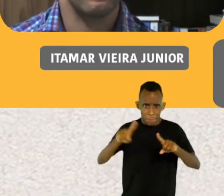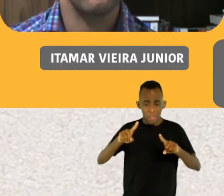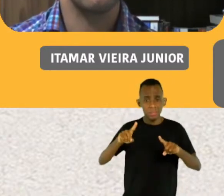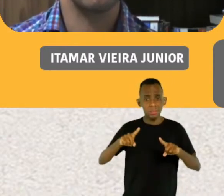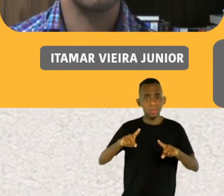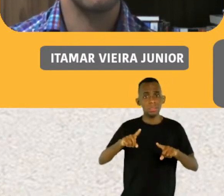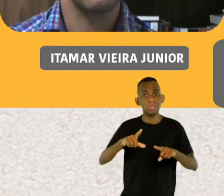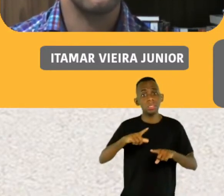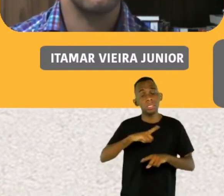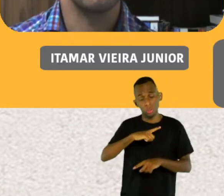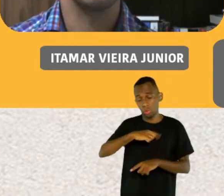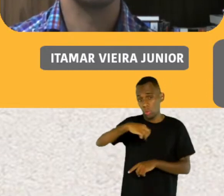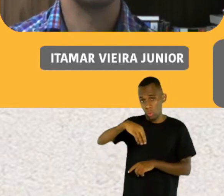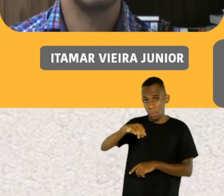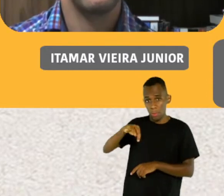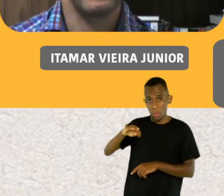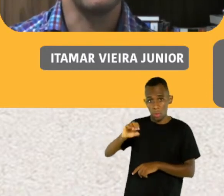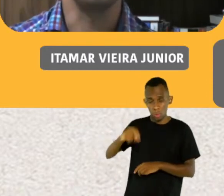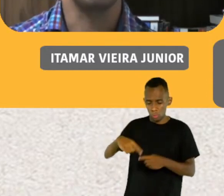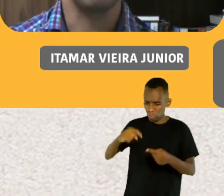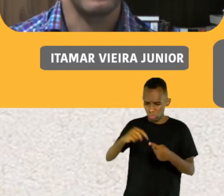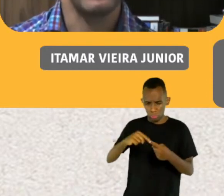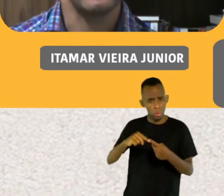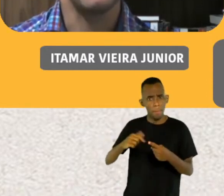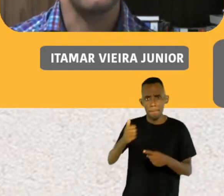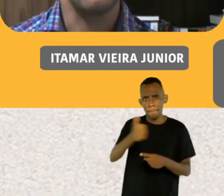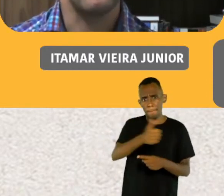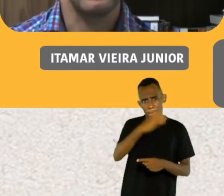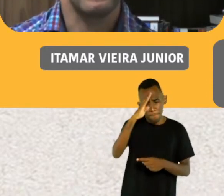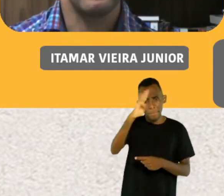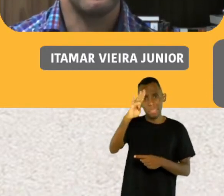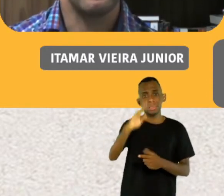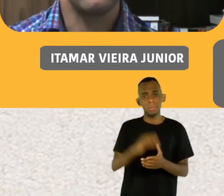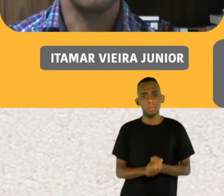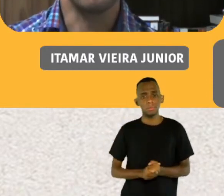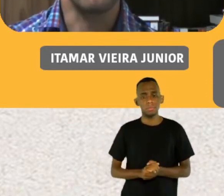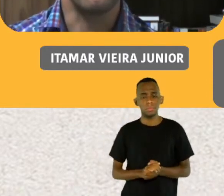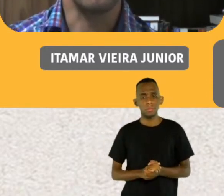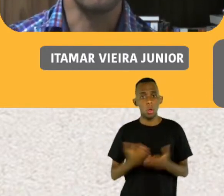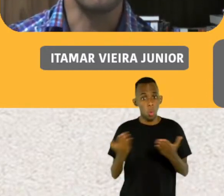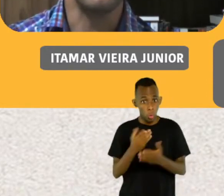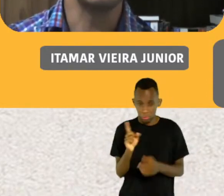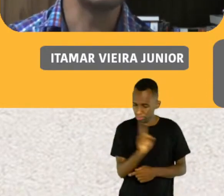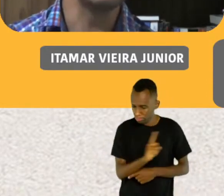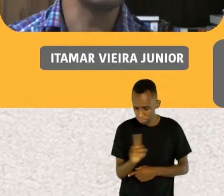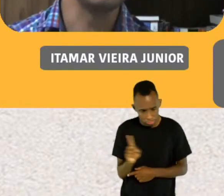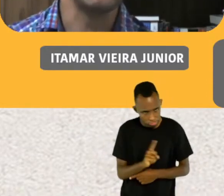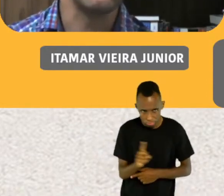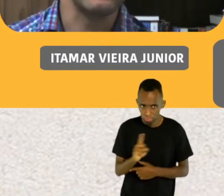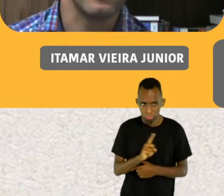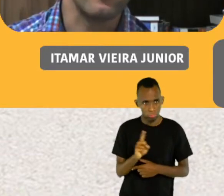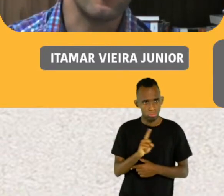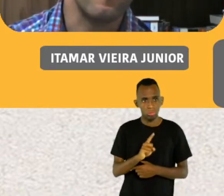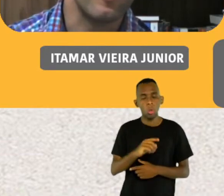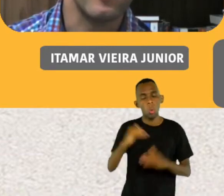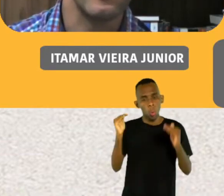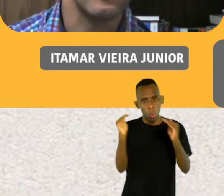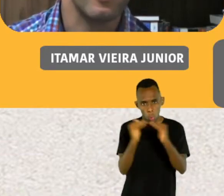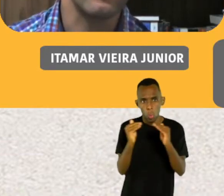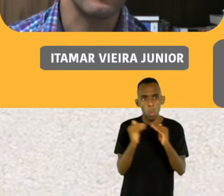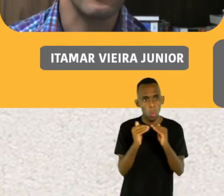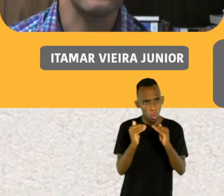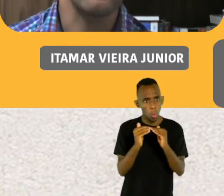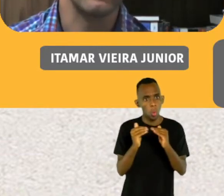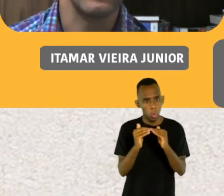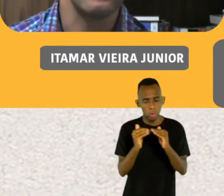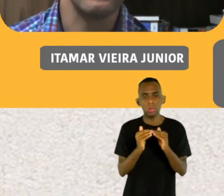Milton Santos e o Milton Santos, né? Sim, verdade. Hoje não. Bom, Hoje não. eu vou fazer Hoje uma... Concordo inteiramente, Sérgio, com você.